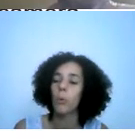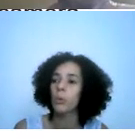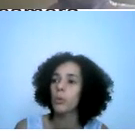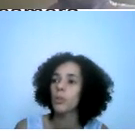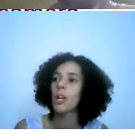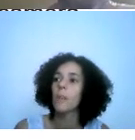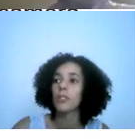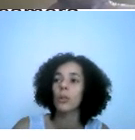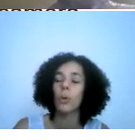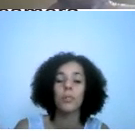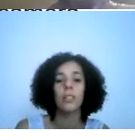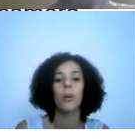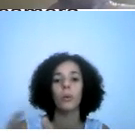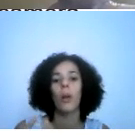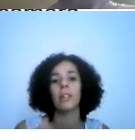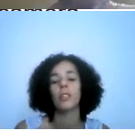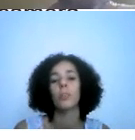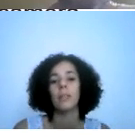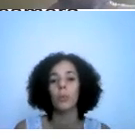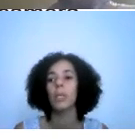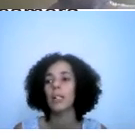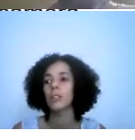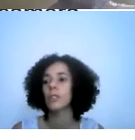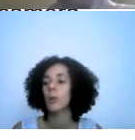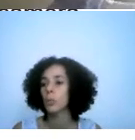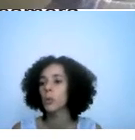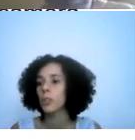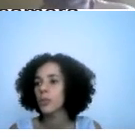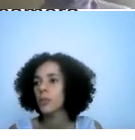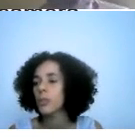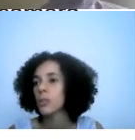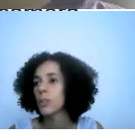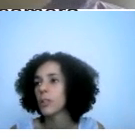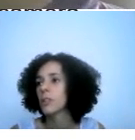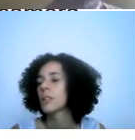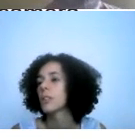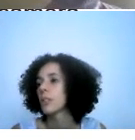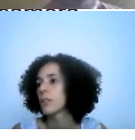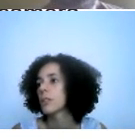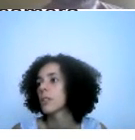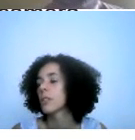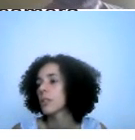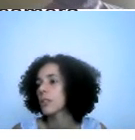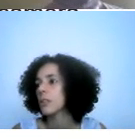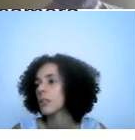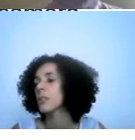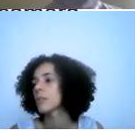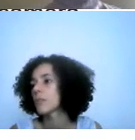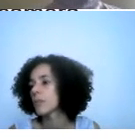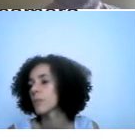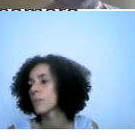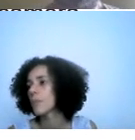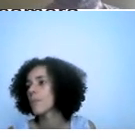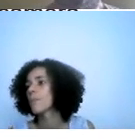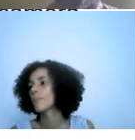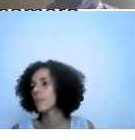ou outros, para a gente conseguir controlar essa espécie no ambiente, se torna muito mais difícil. O ideal seria já fazer o controle